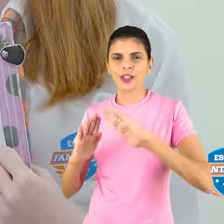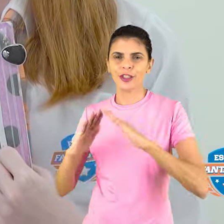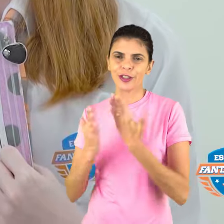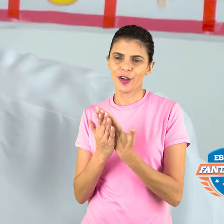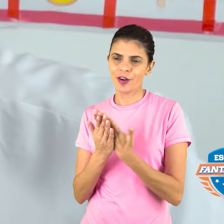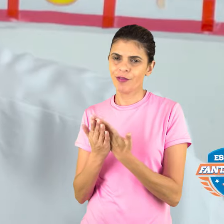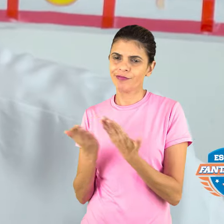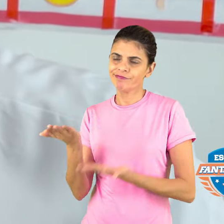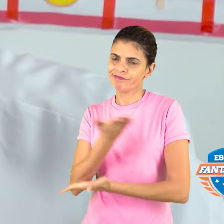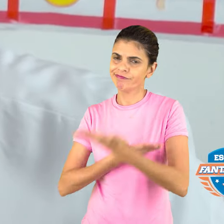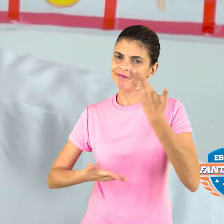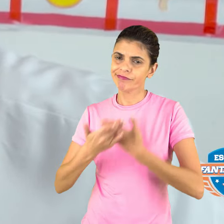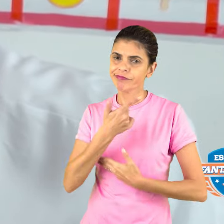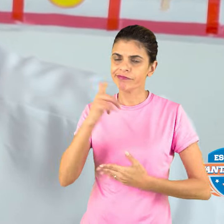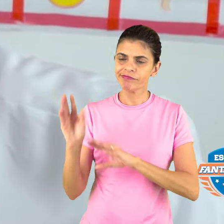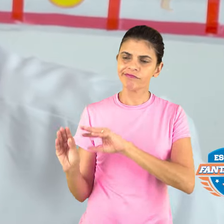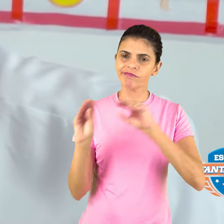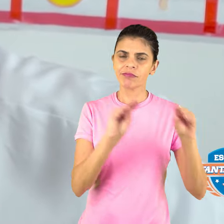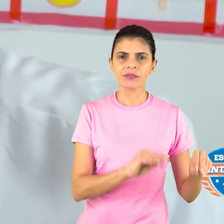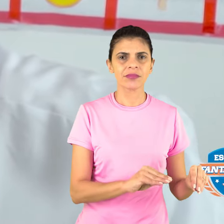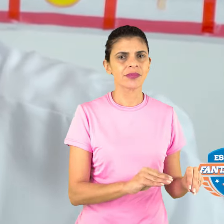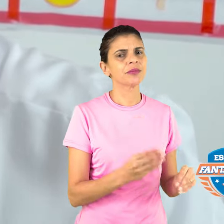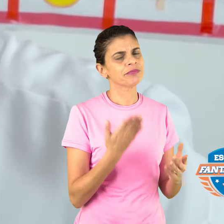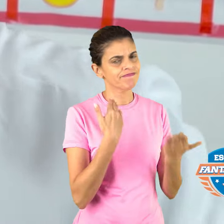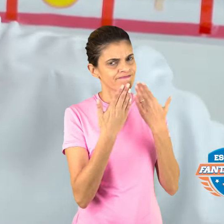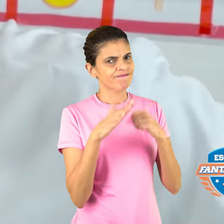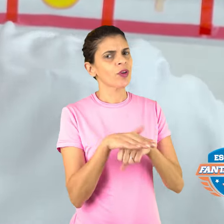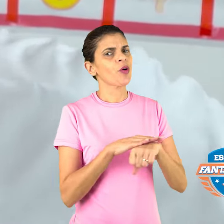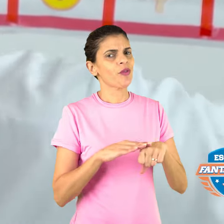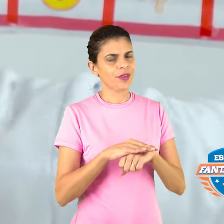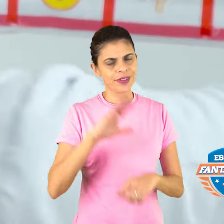mudar. É melhor a gente falar com a Camila.